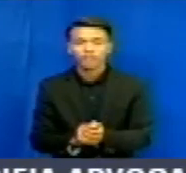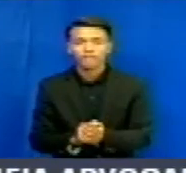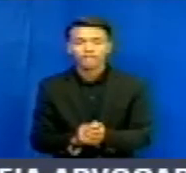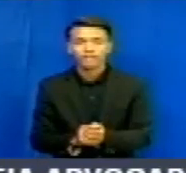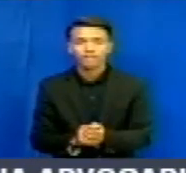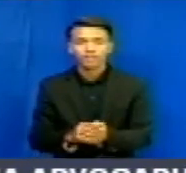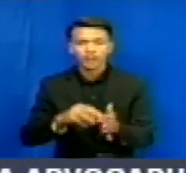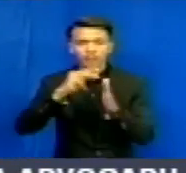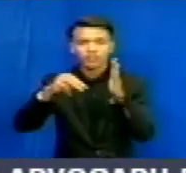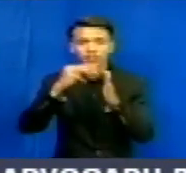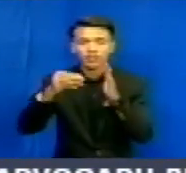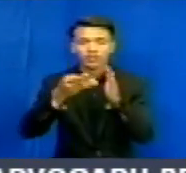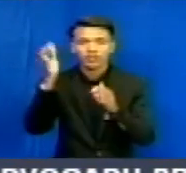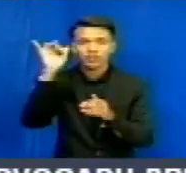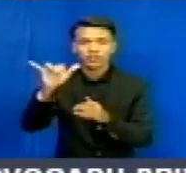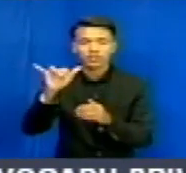Selai, Medi Sira,